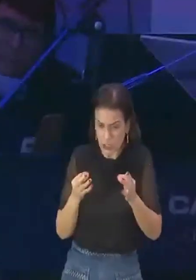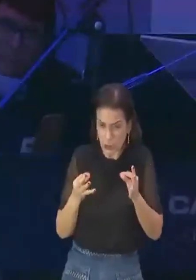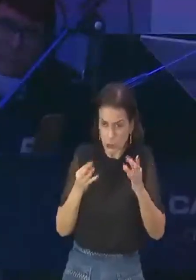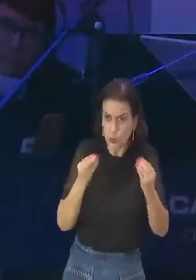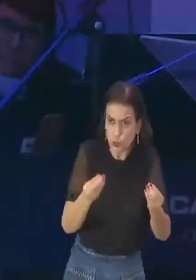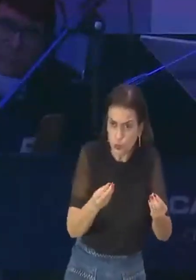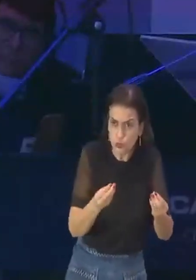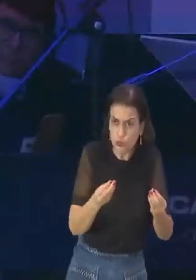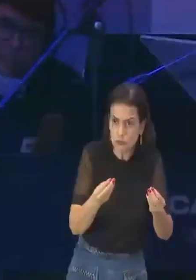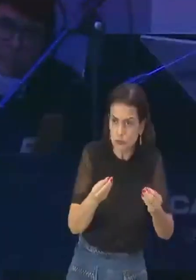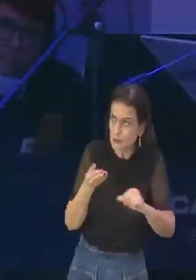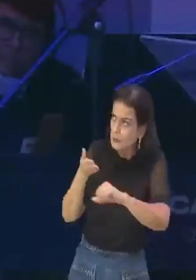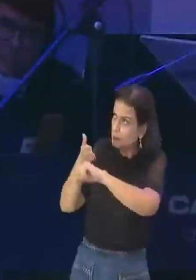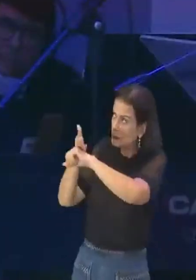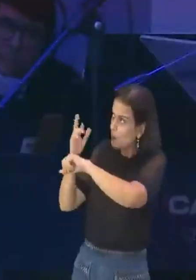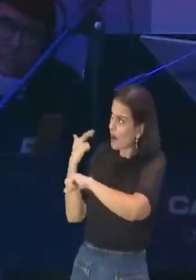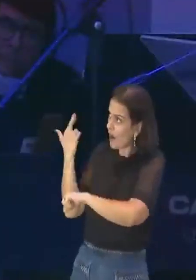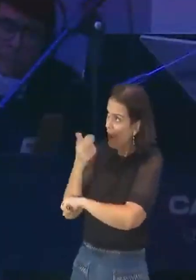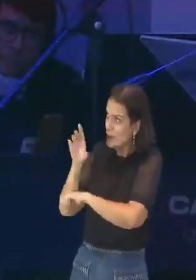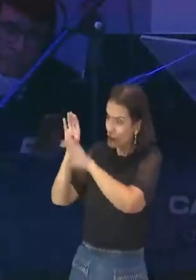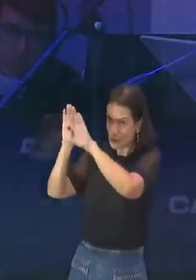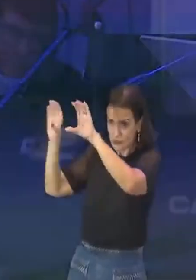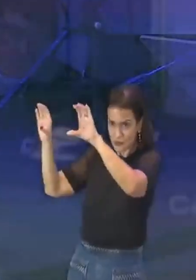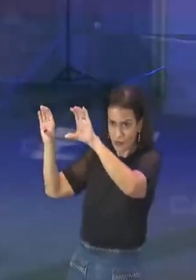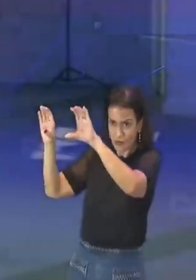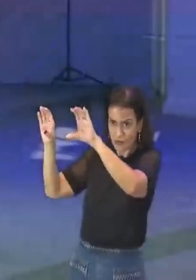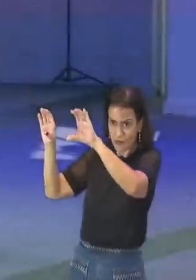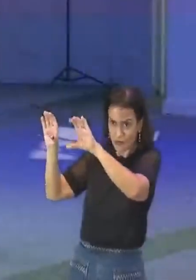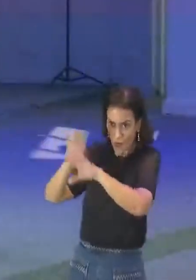para entrar no reino dos céus?